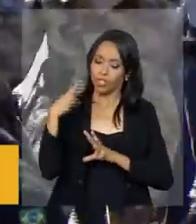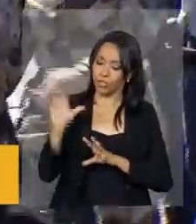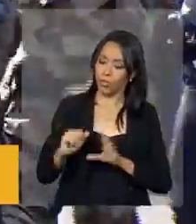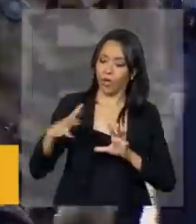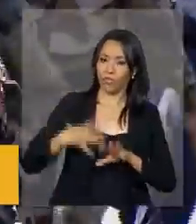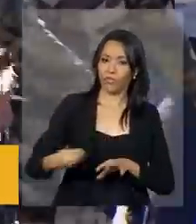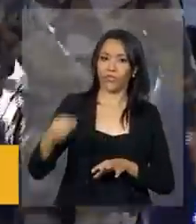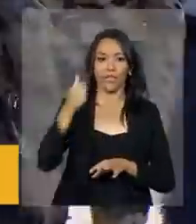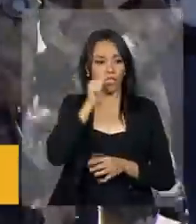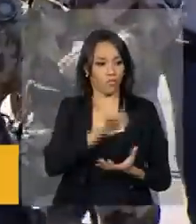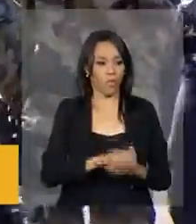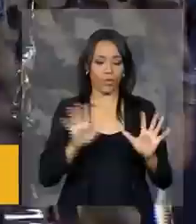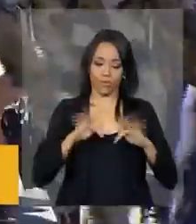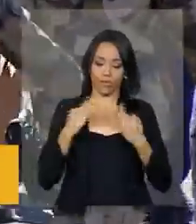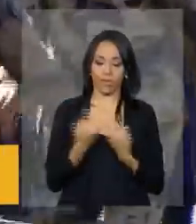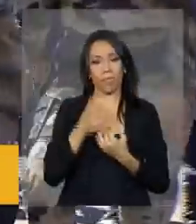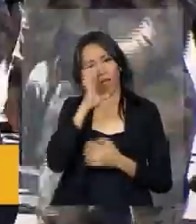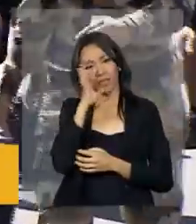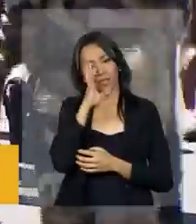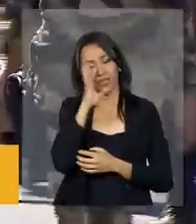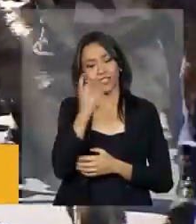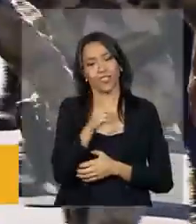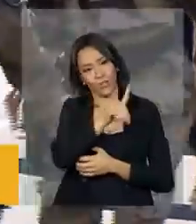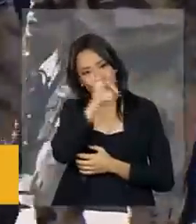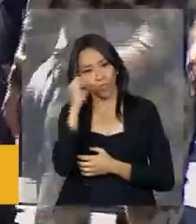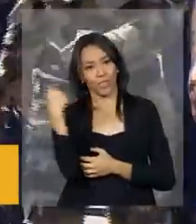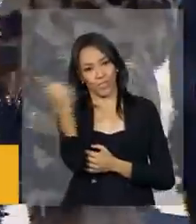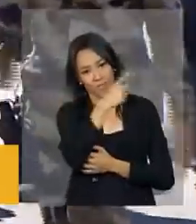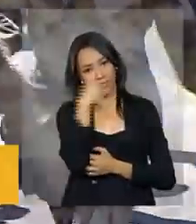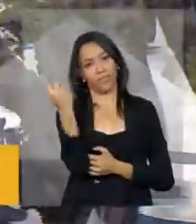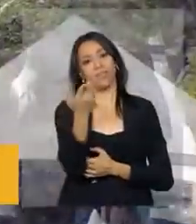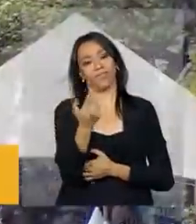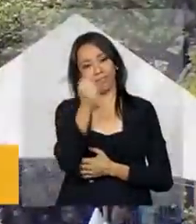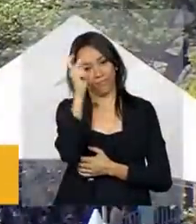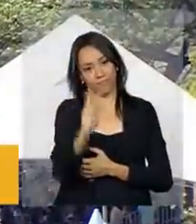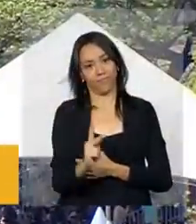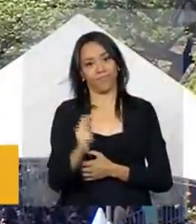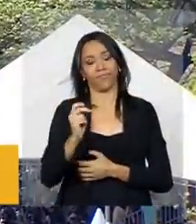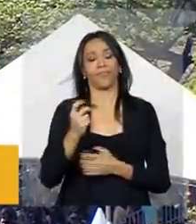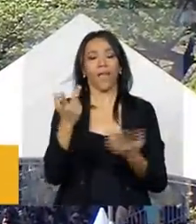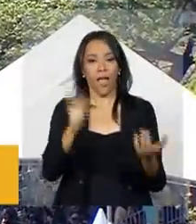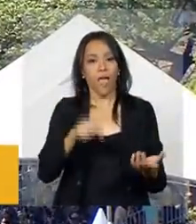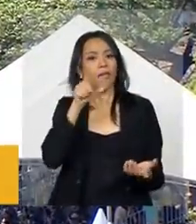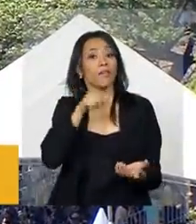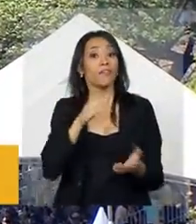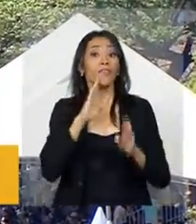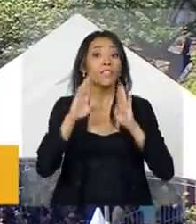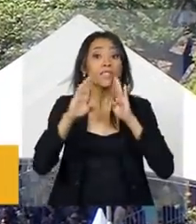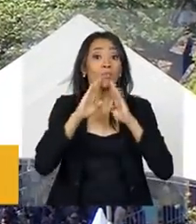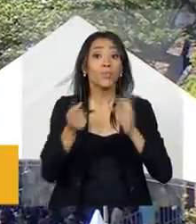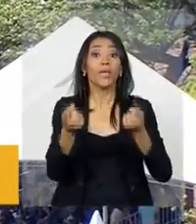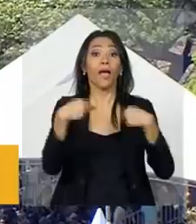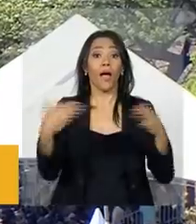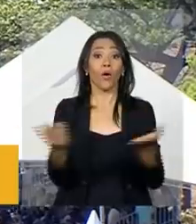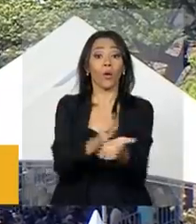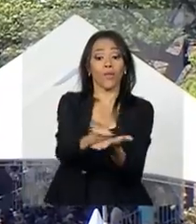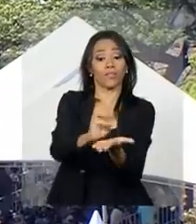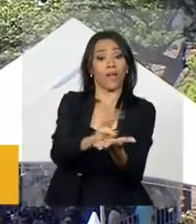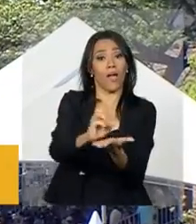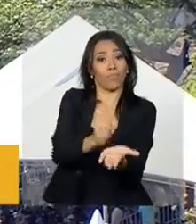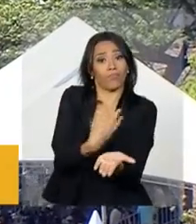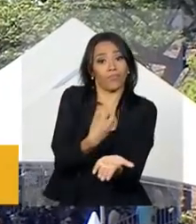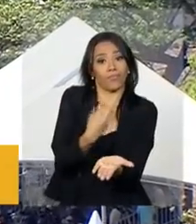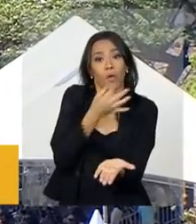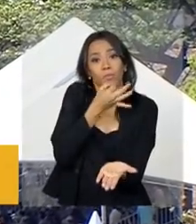e a esposa Gislânia para curtir o Dia da Pátria. Estas foram participações pelo Facebook. Agora vamos para o WhatsApp. O Alexandre